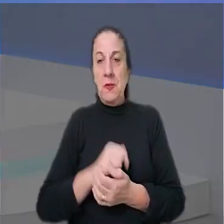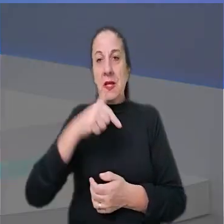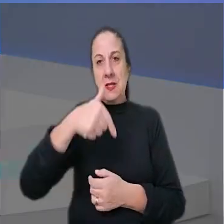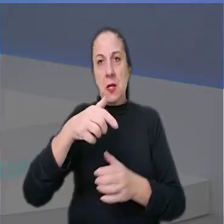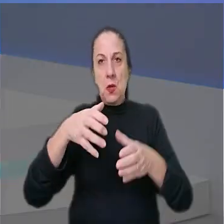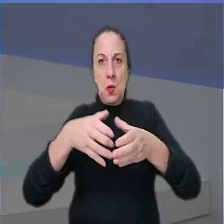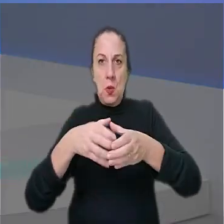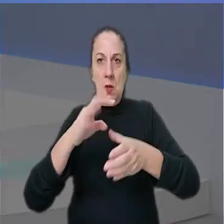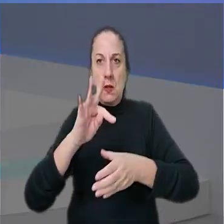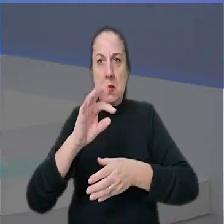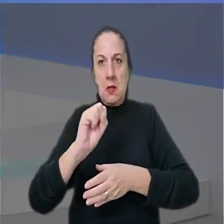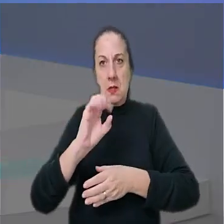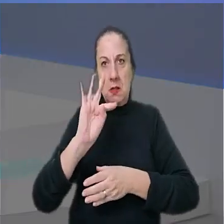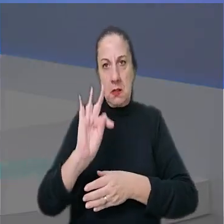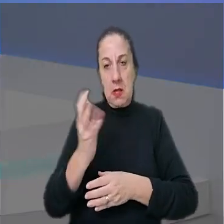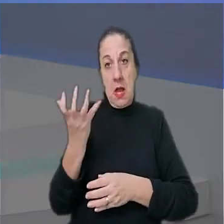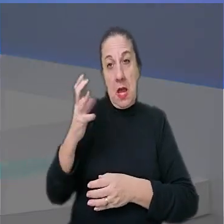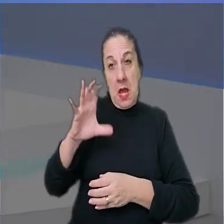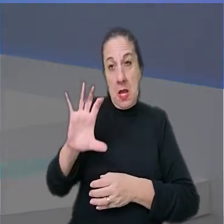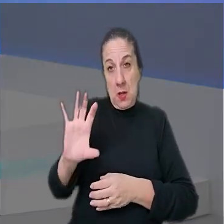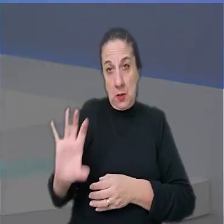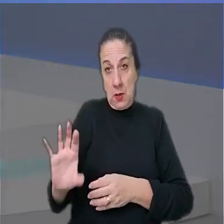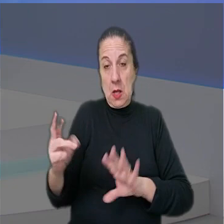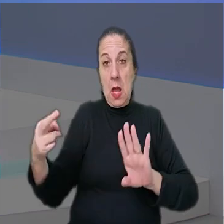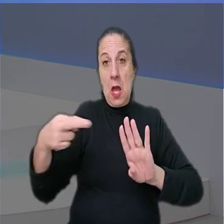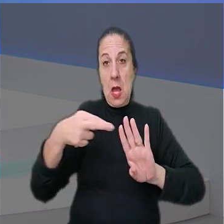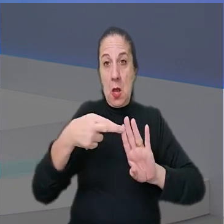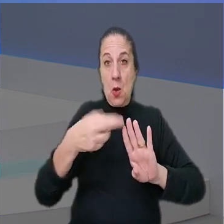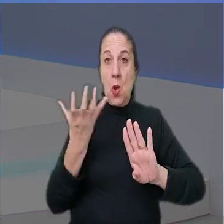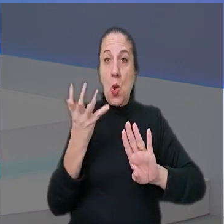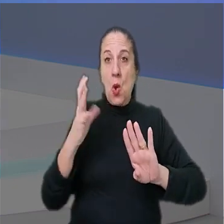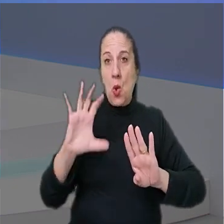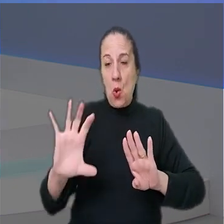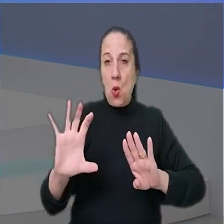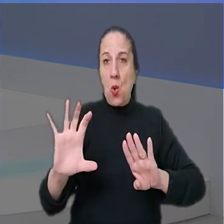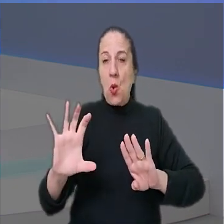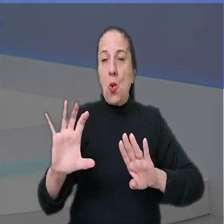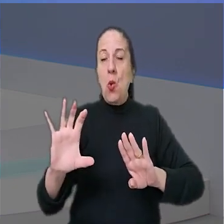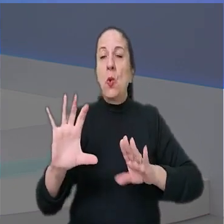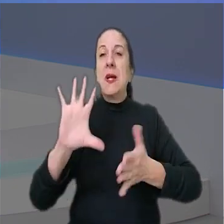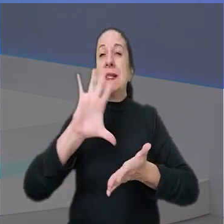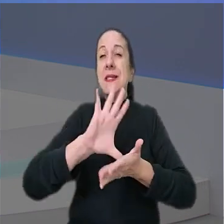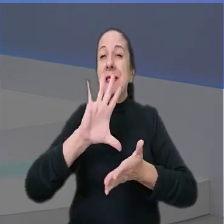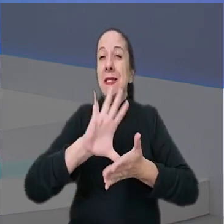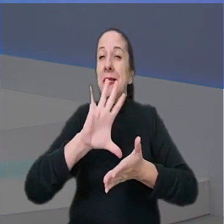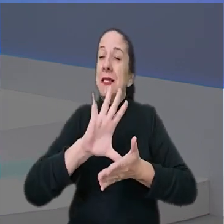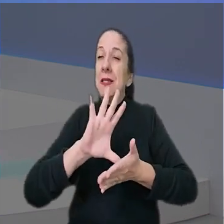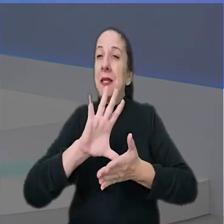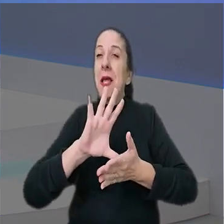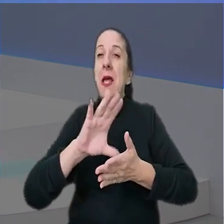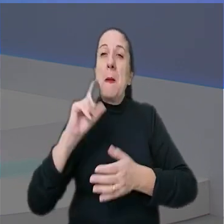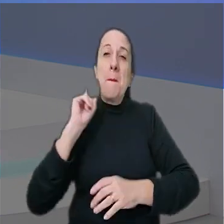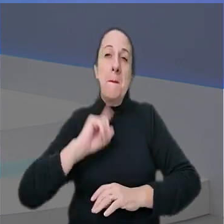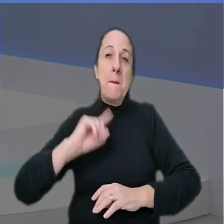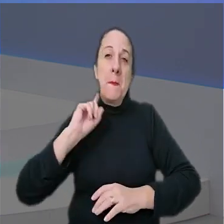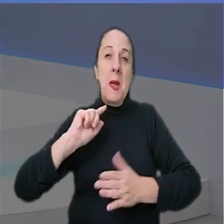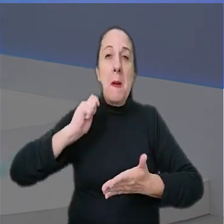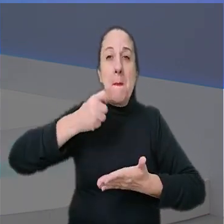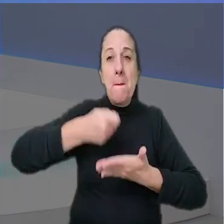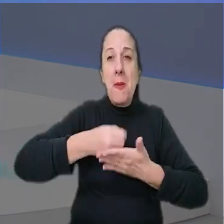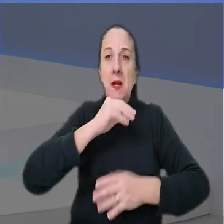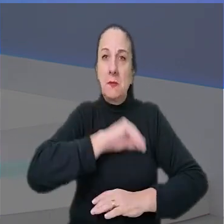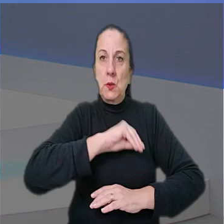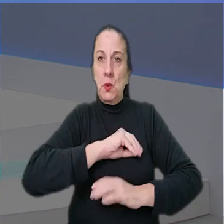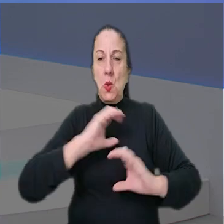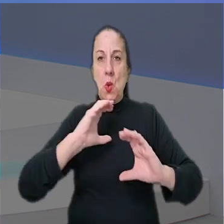E na 7ª turma do TST foi rejeitado o recurso da União contra a decisão que condenou as centrais de abastecimento de Minas Gerais a pagar